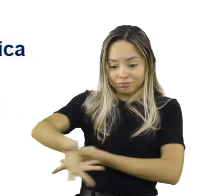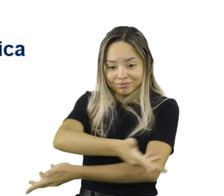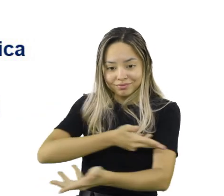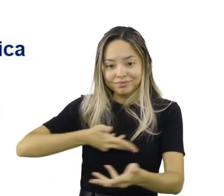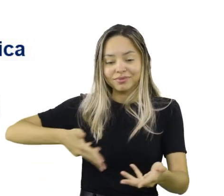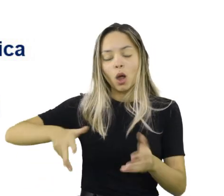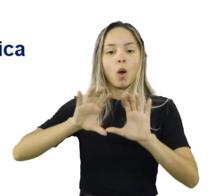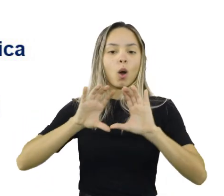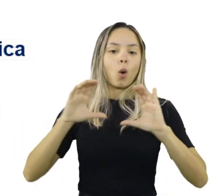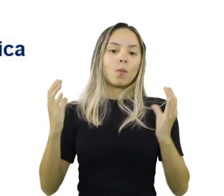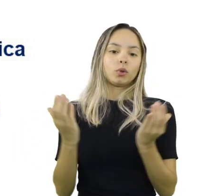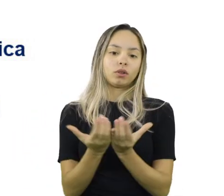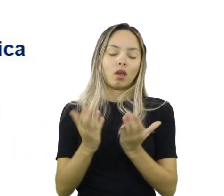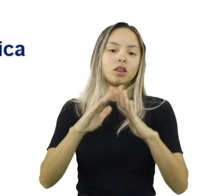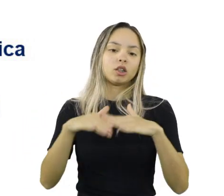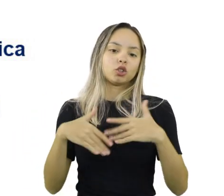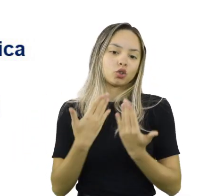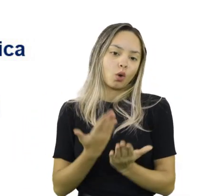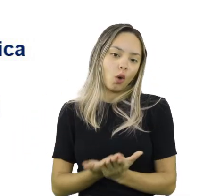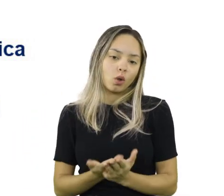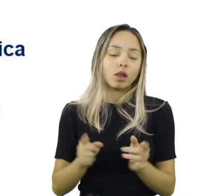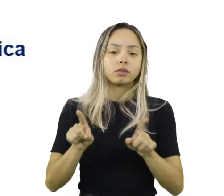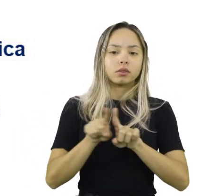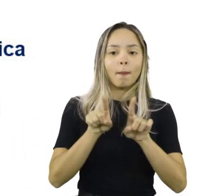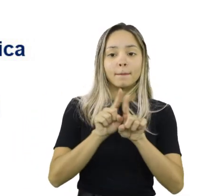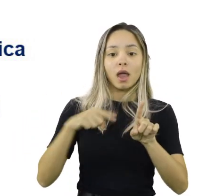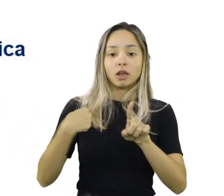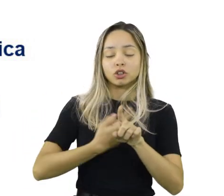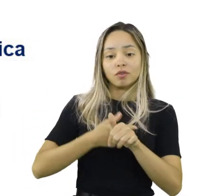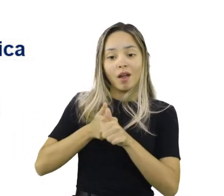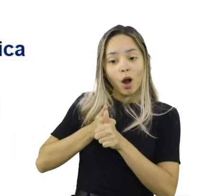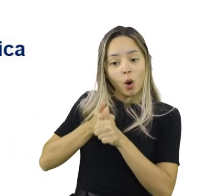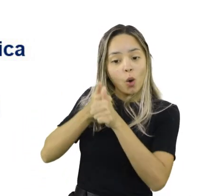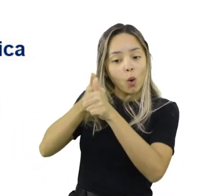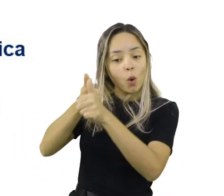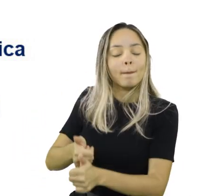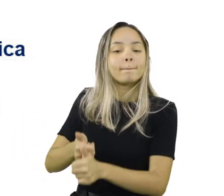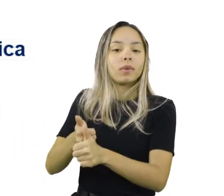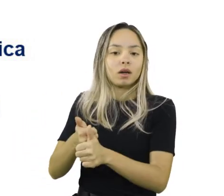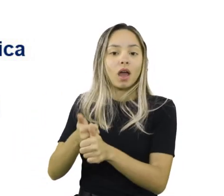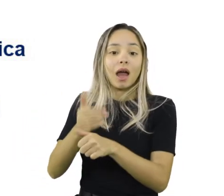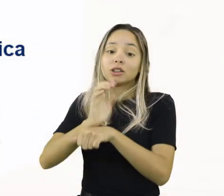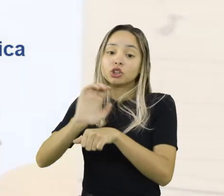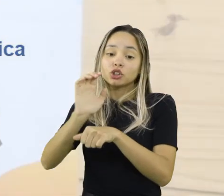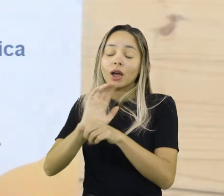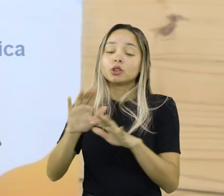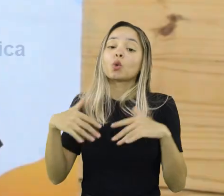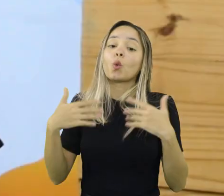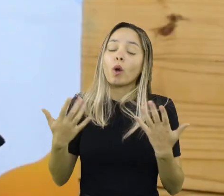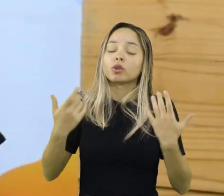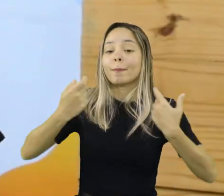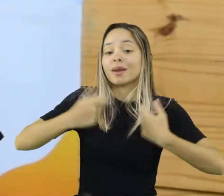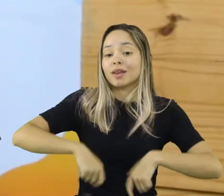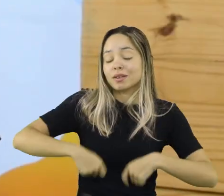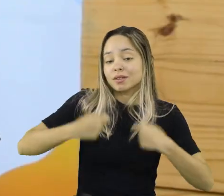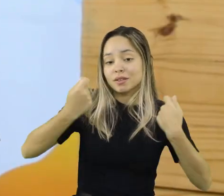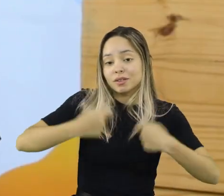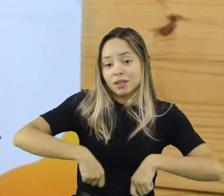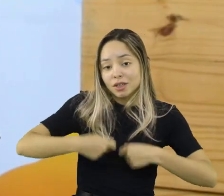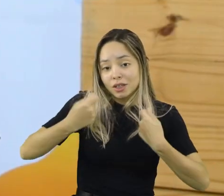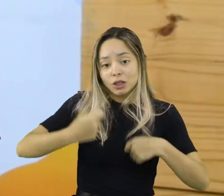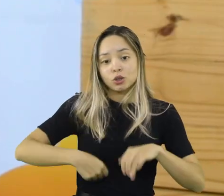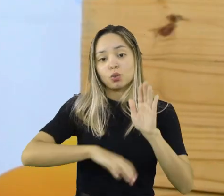articulação com a comunidade escolar, né? A gente vai ter o acompanhamento de estágios quando for previsto